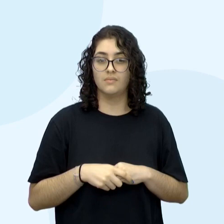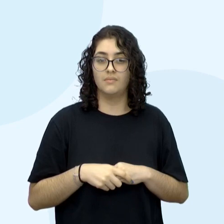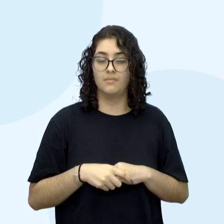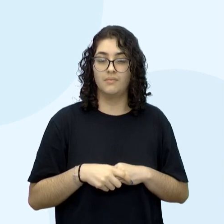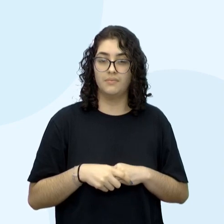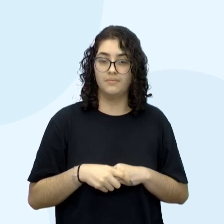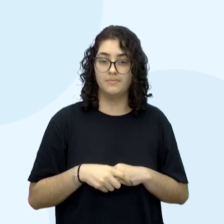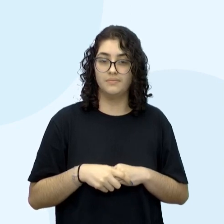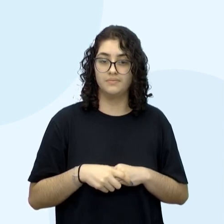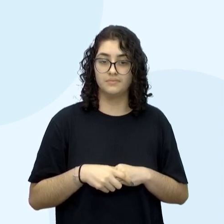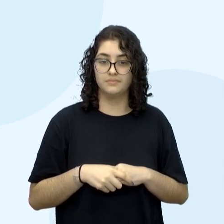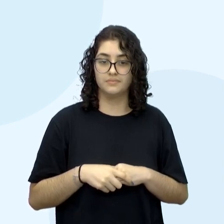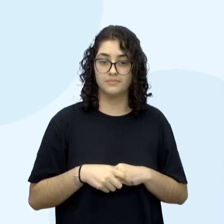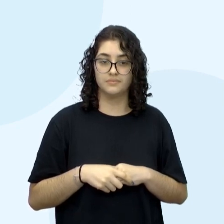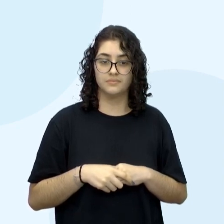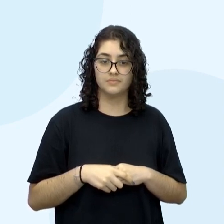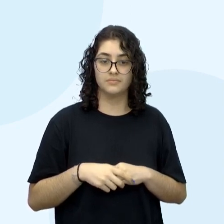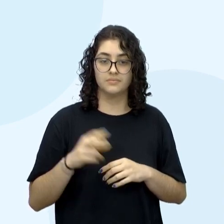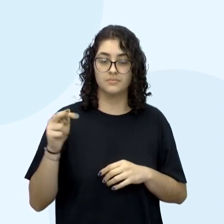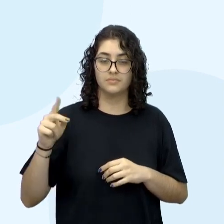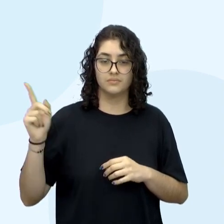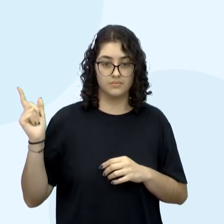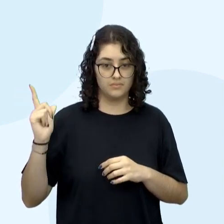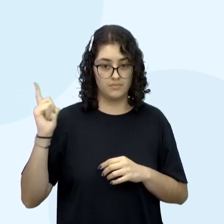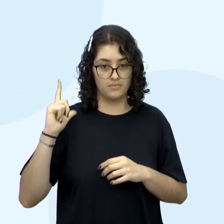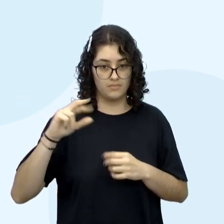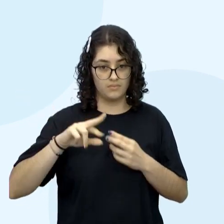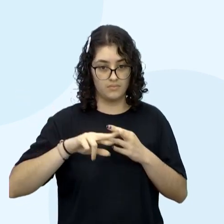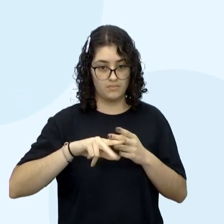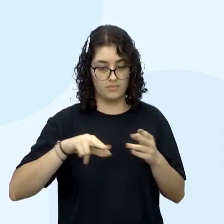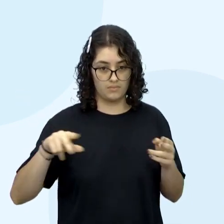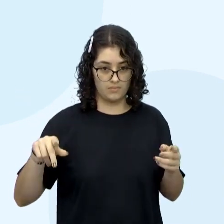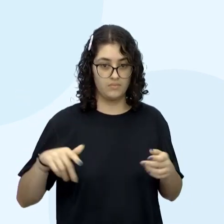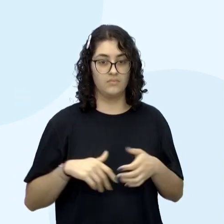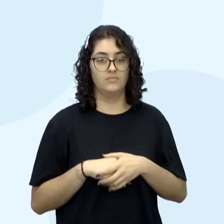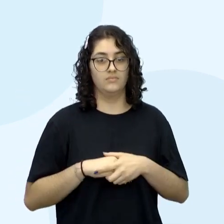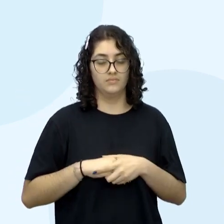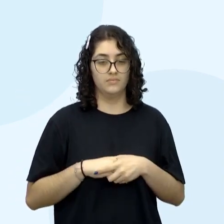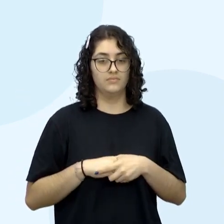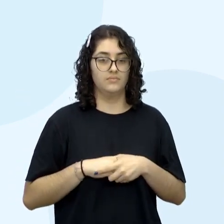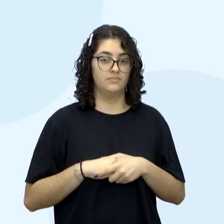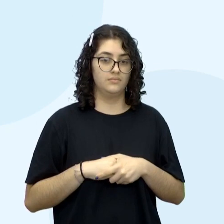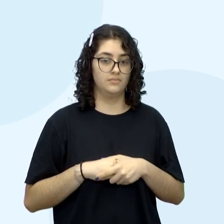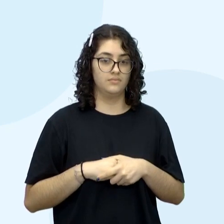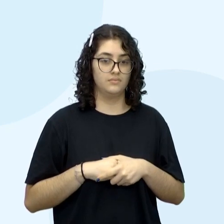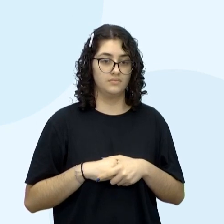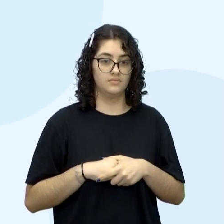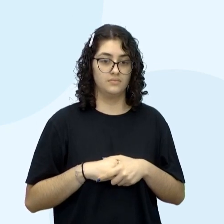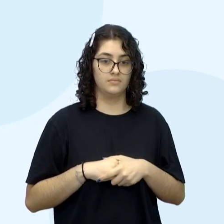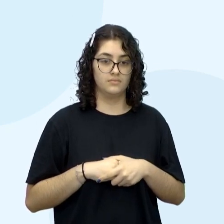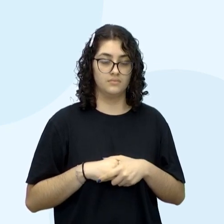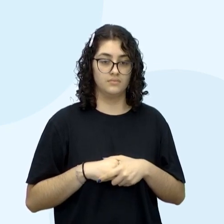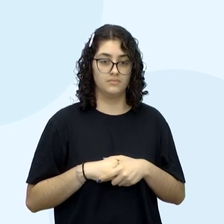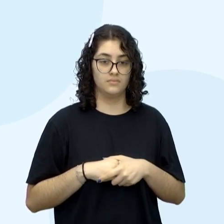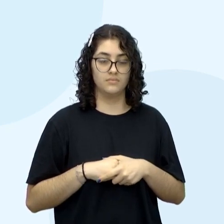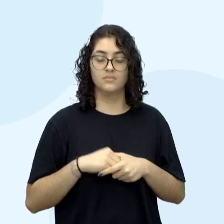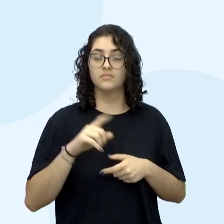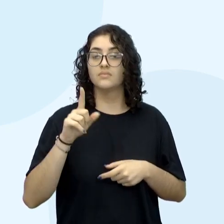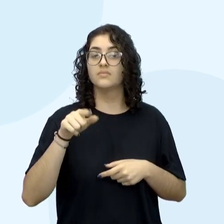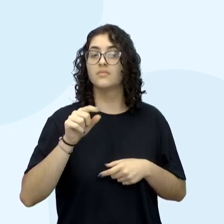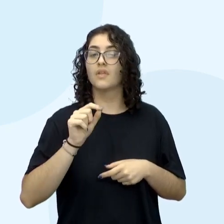São essas fendas. Tá vendo que aqui tem várias fendas no chão? Abertas. E assim, não é que